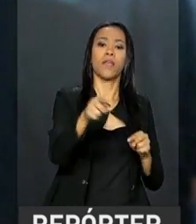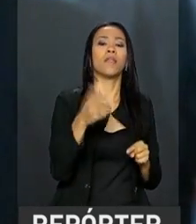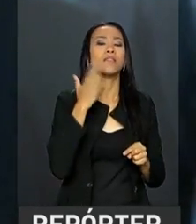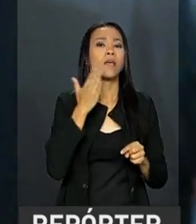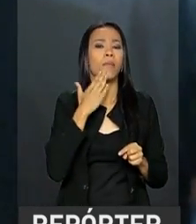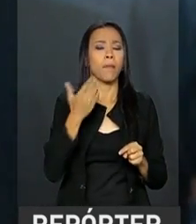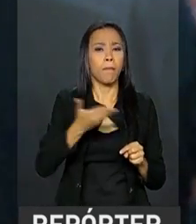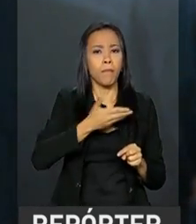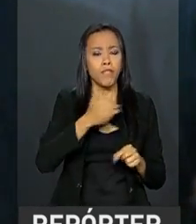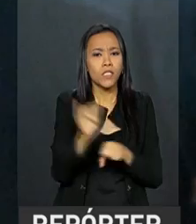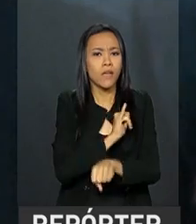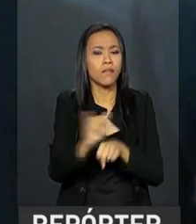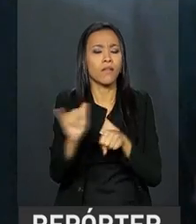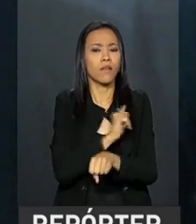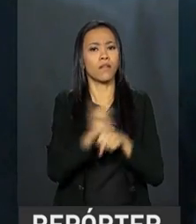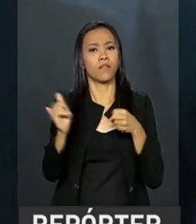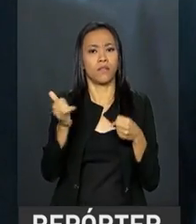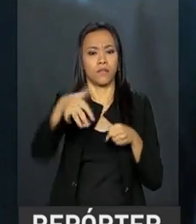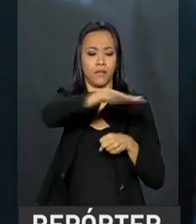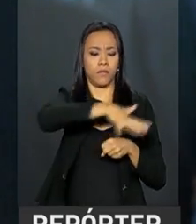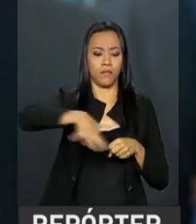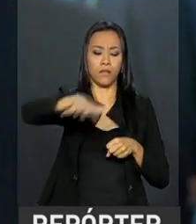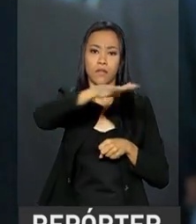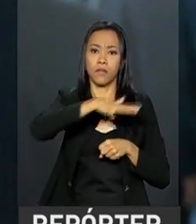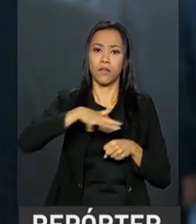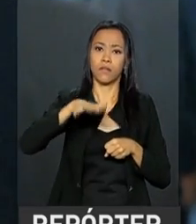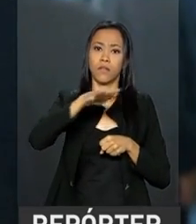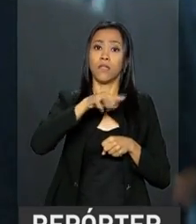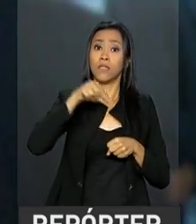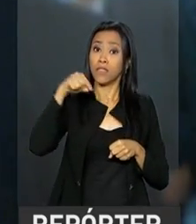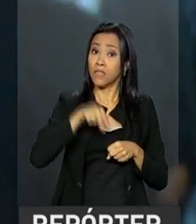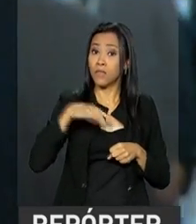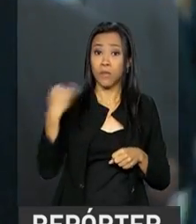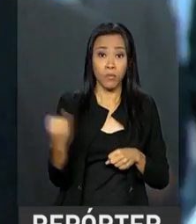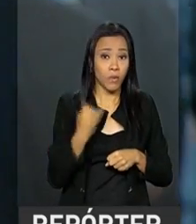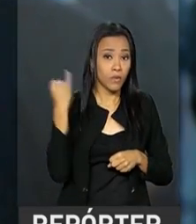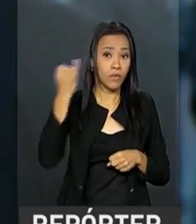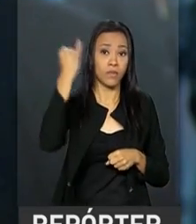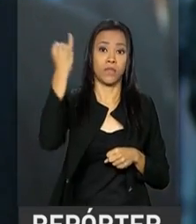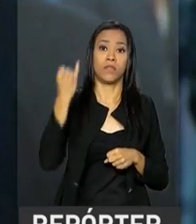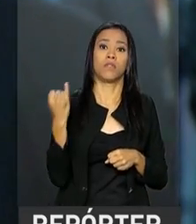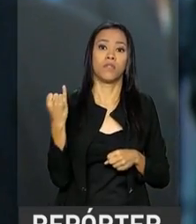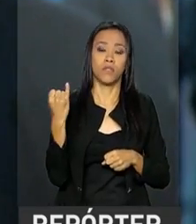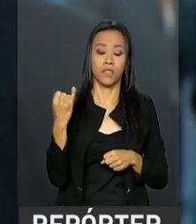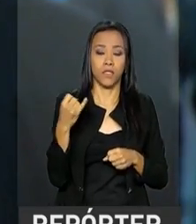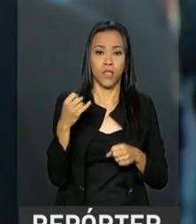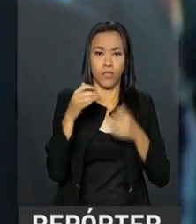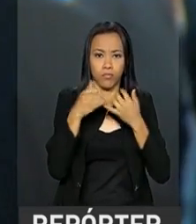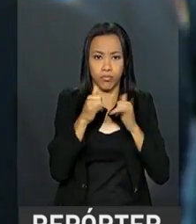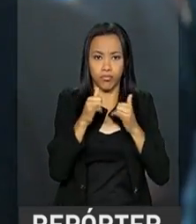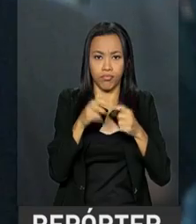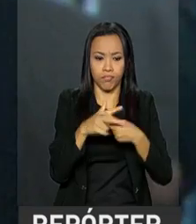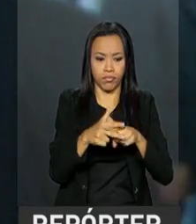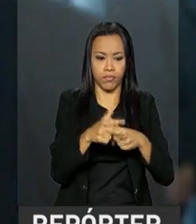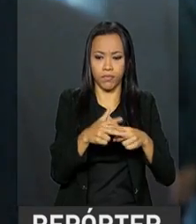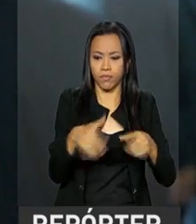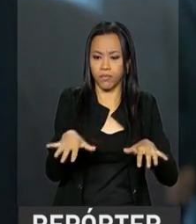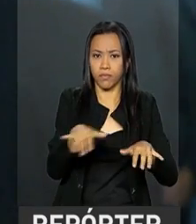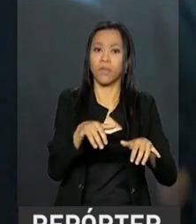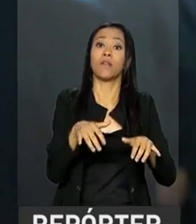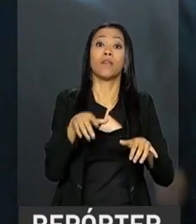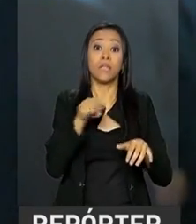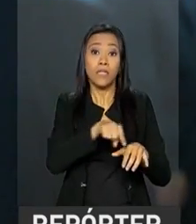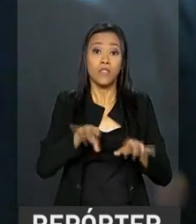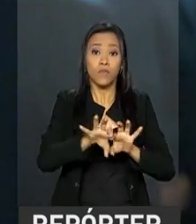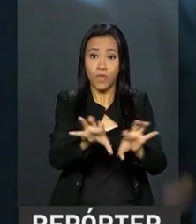de realocação de energia, que é importante para os geradores hídricos e que influi no tal do ambiente de negócio que eu falei, quer